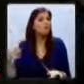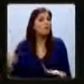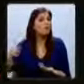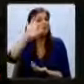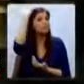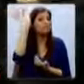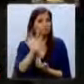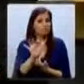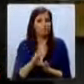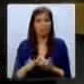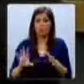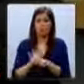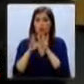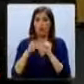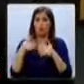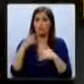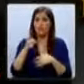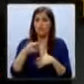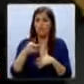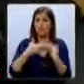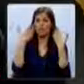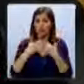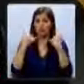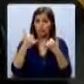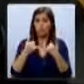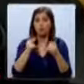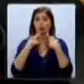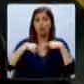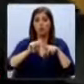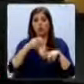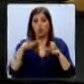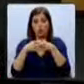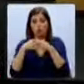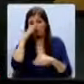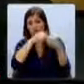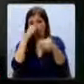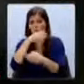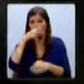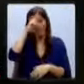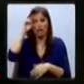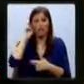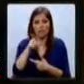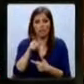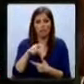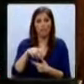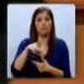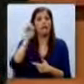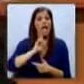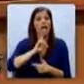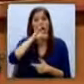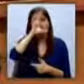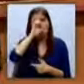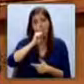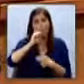É o primeiro reencontro 19 dias depois do Eurogrupo Extraordinário, marcado pelas acusações gregas. Maria Luísa Albuquerque e Luís de Guindos, que